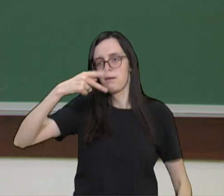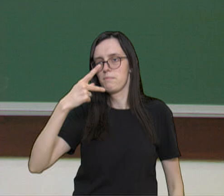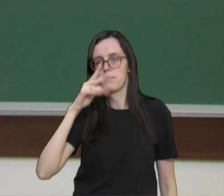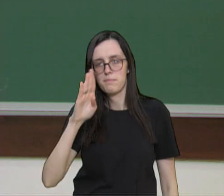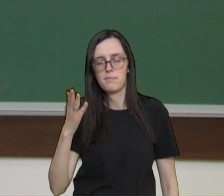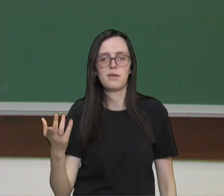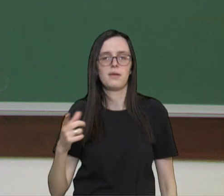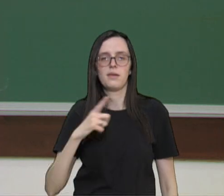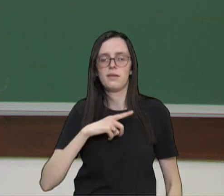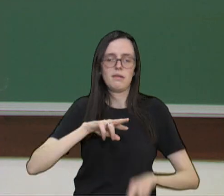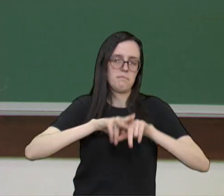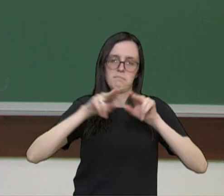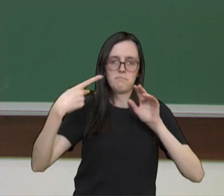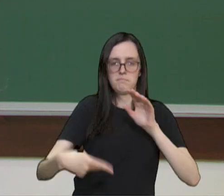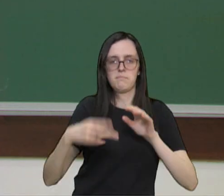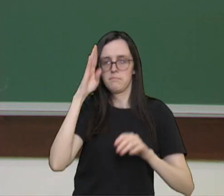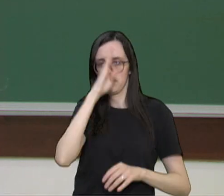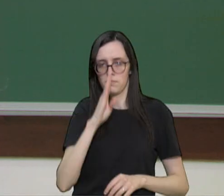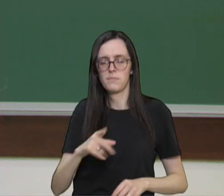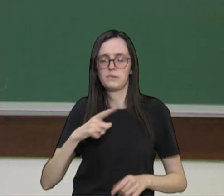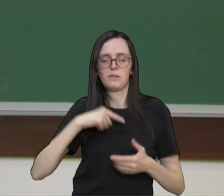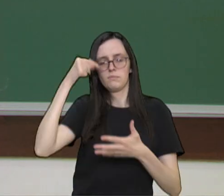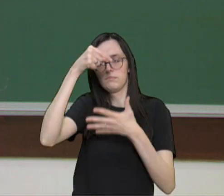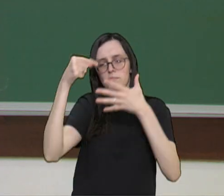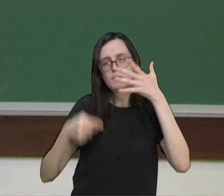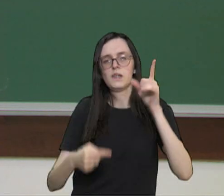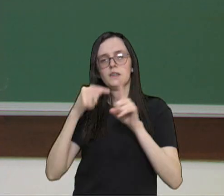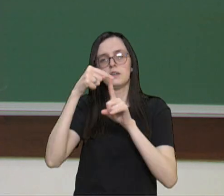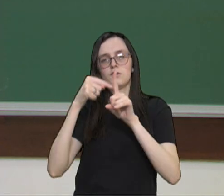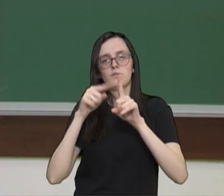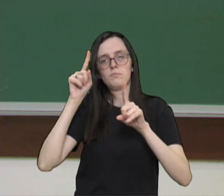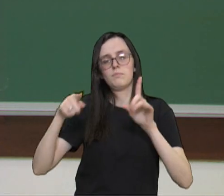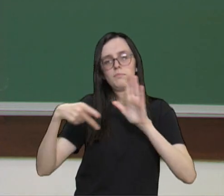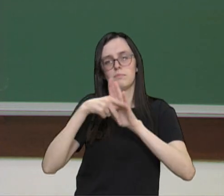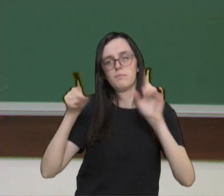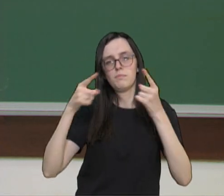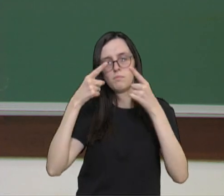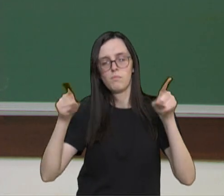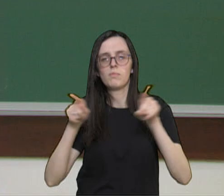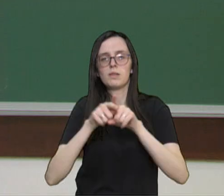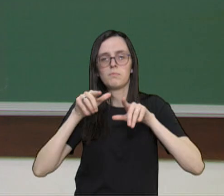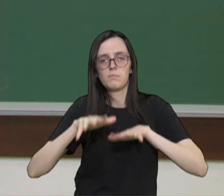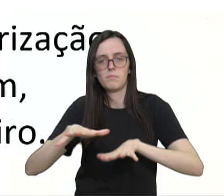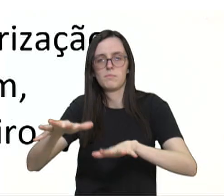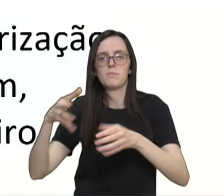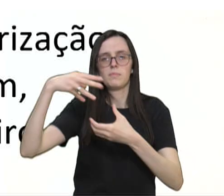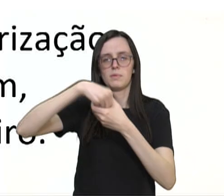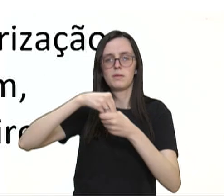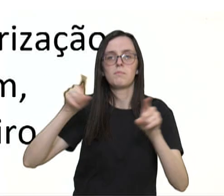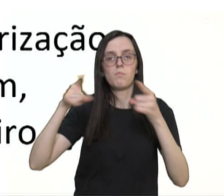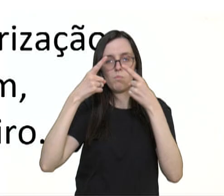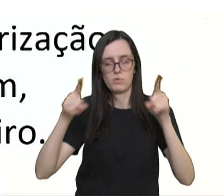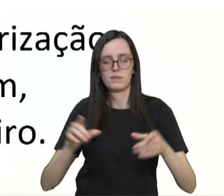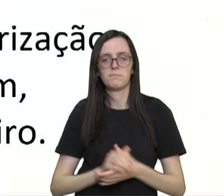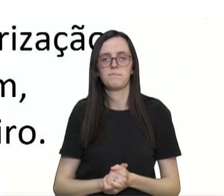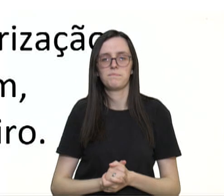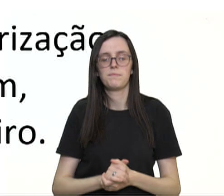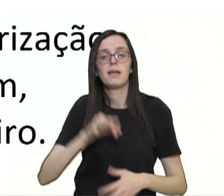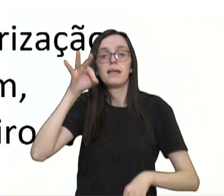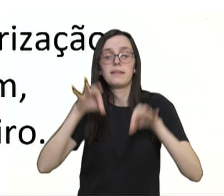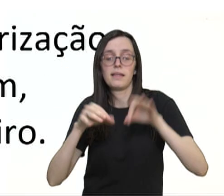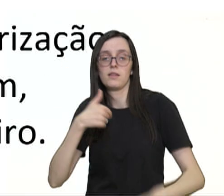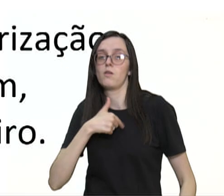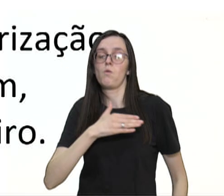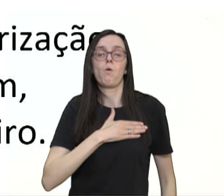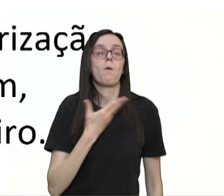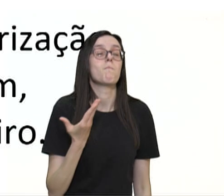tem a Tropicália, a gente tem diversos tipos de movimentos também dentro da música. Teatro, eu gosto